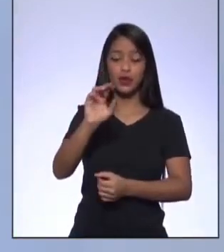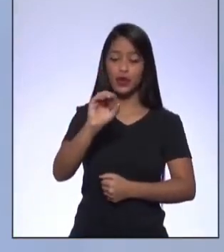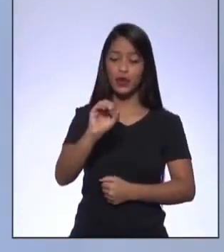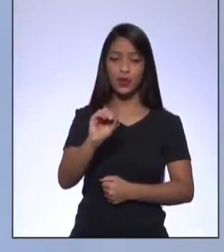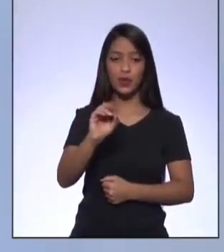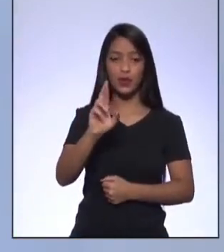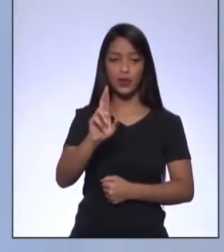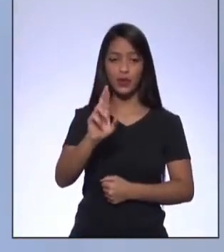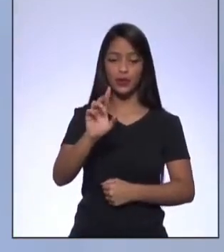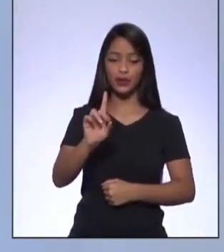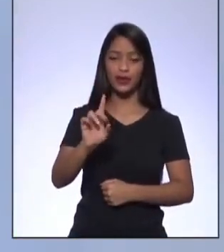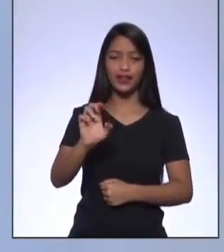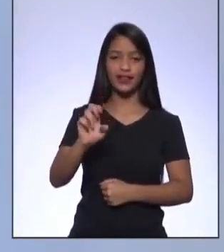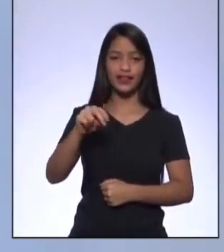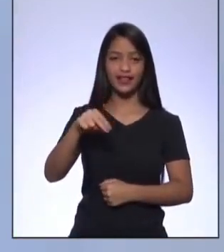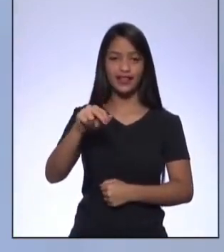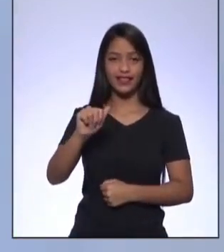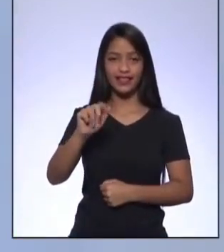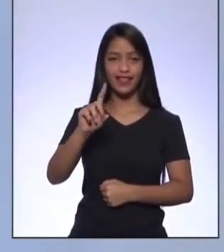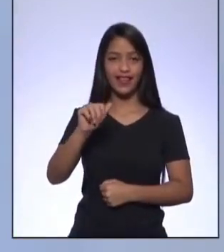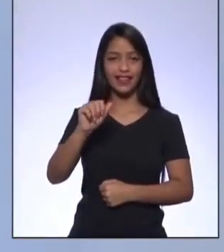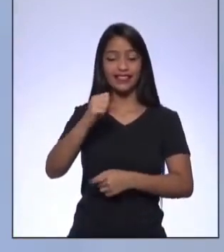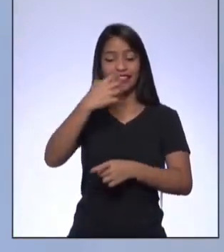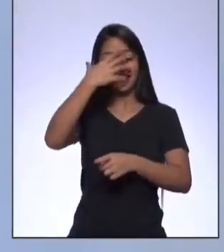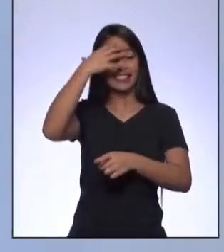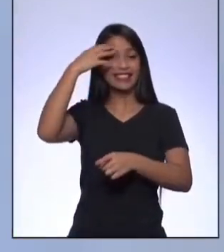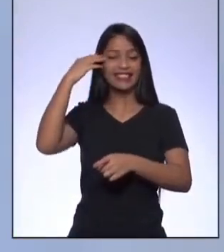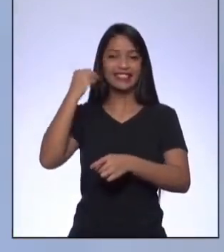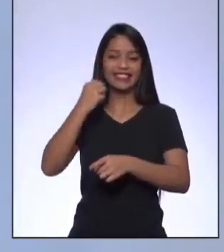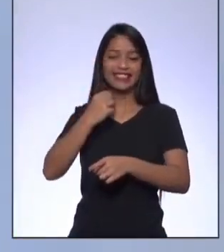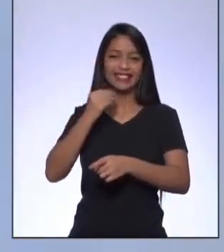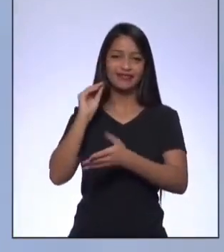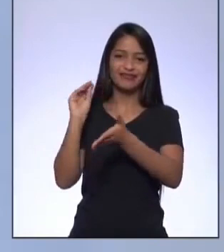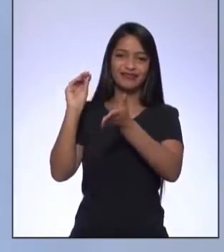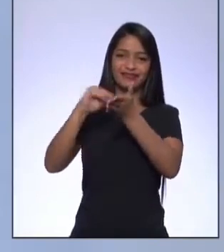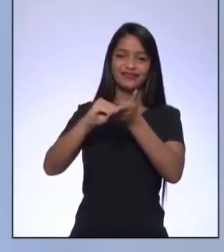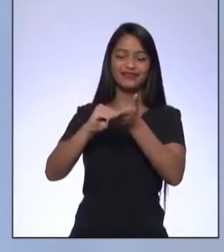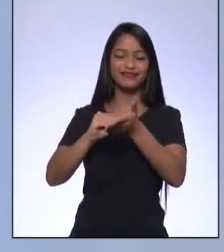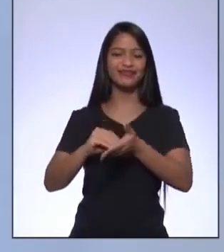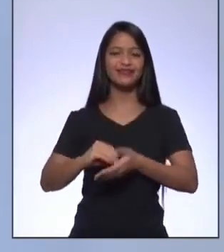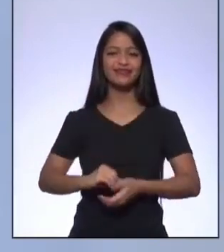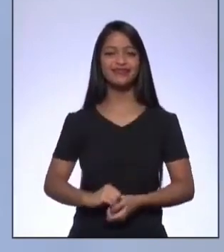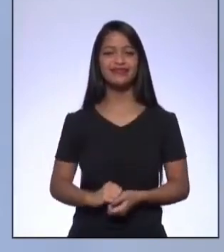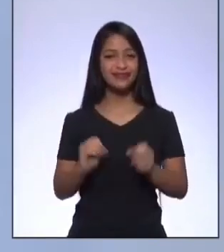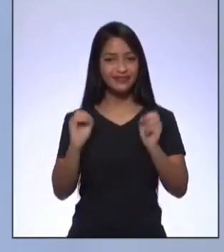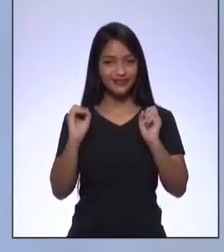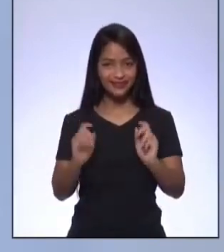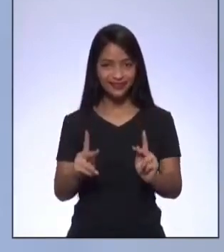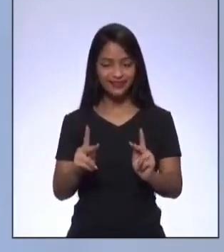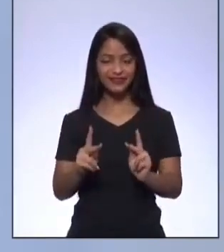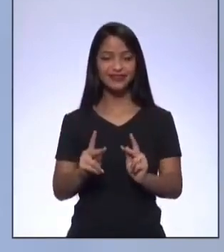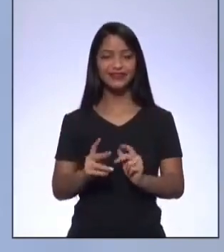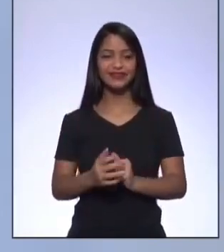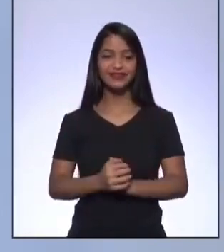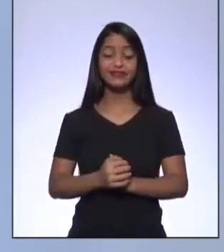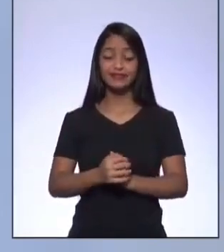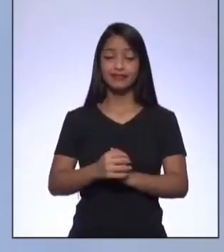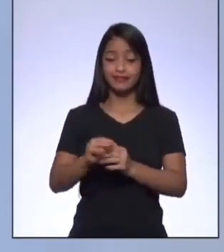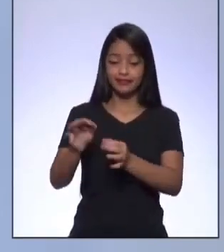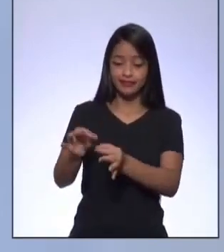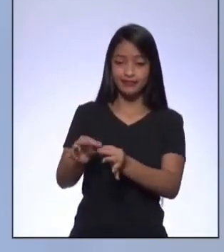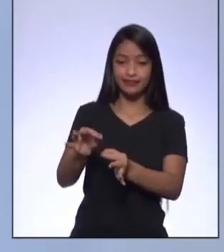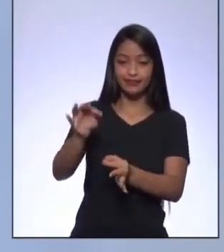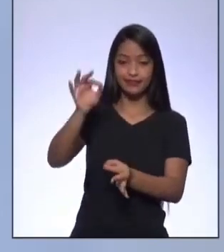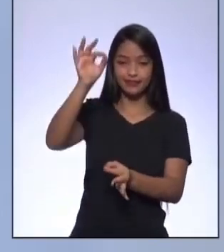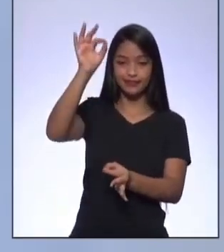que já falou tudo, que está tudo lindo, mas não é bem assim, né? Eixo das ordenadas, tá ok? E esse eixo das ordenadas